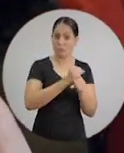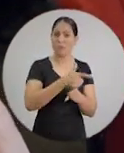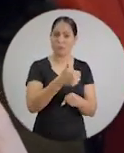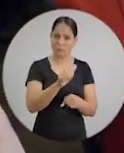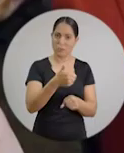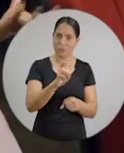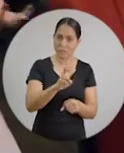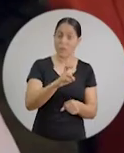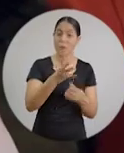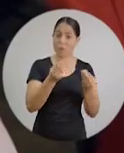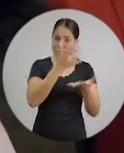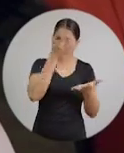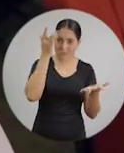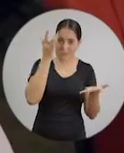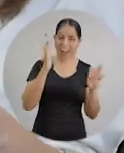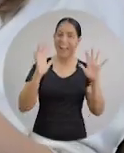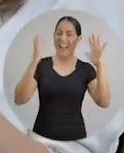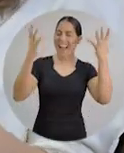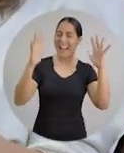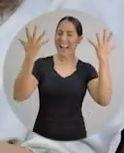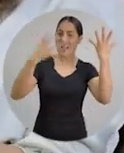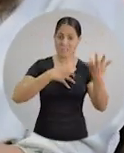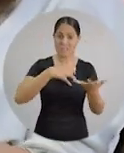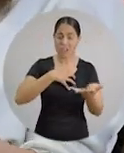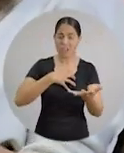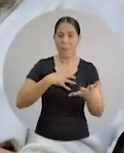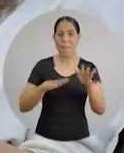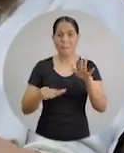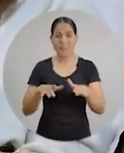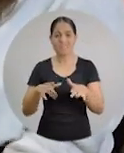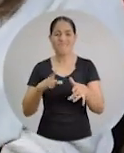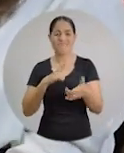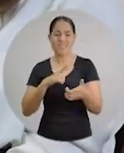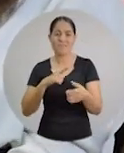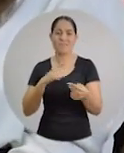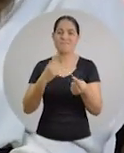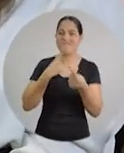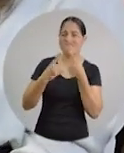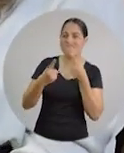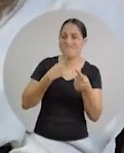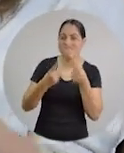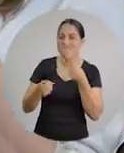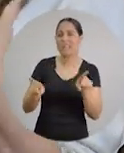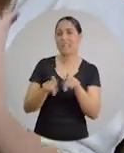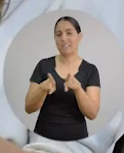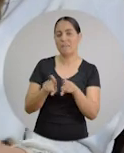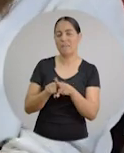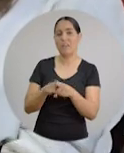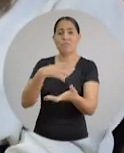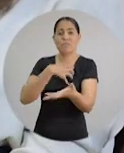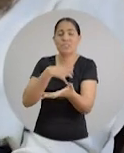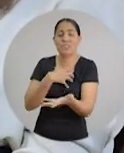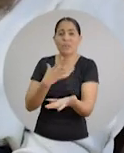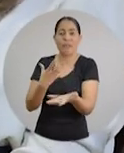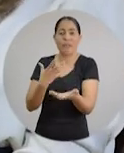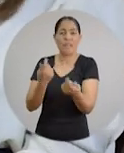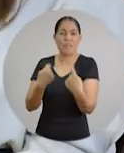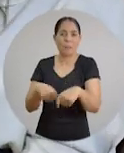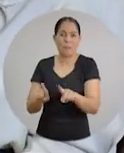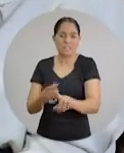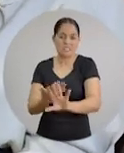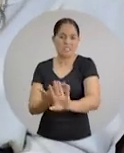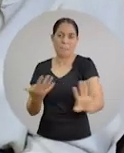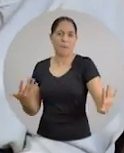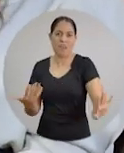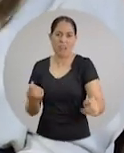né, celebrado por muitas pessoas, mas de fato, né, tivemos algumas críticas no contexto de que não haveria